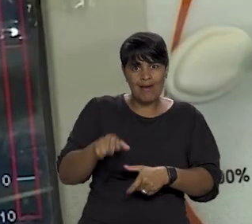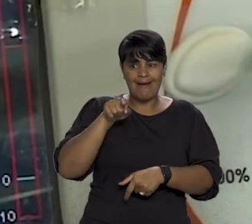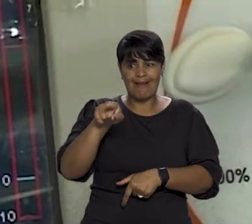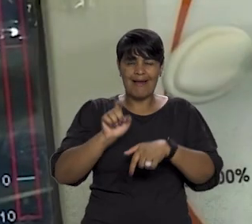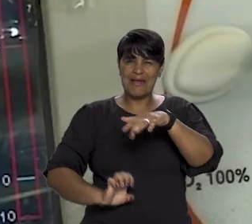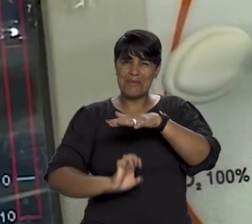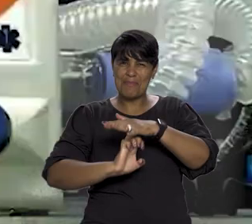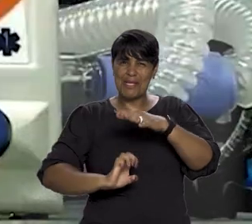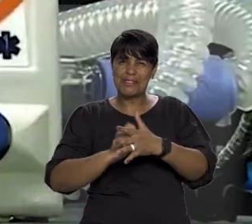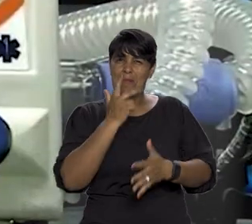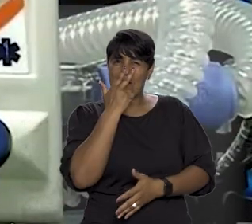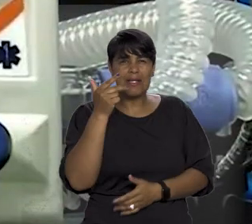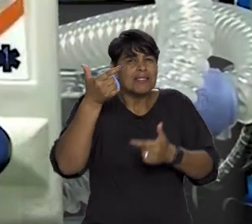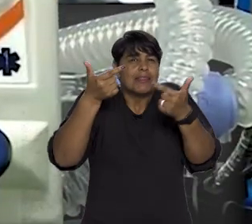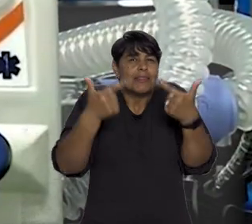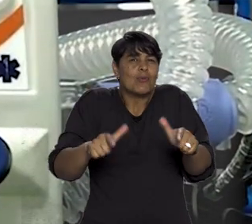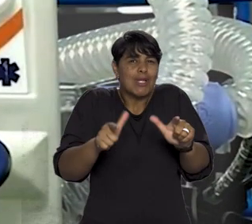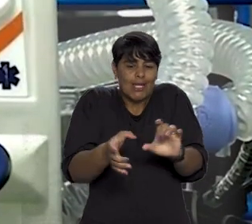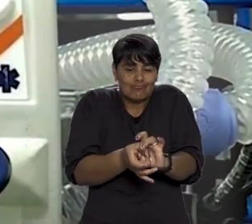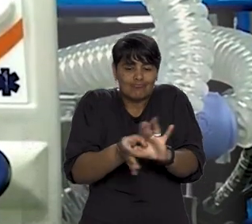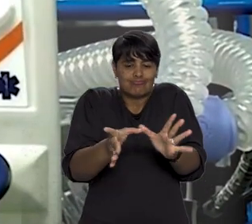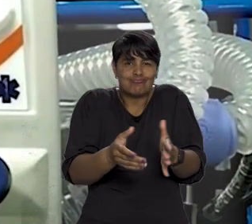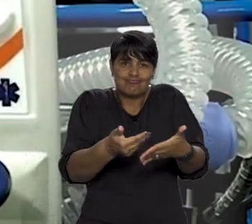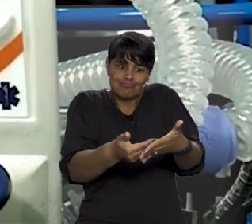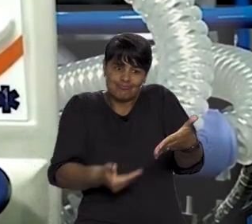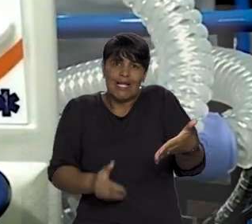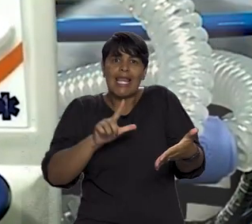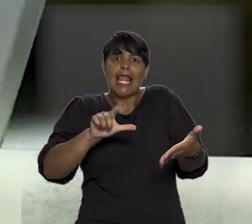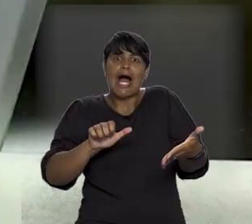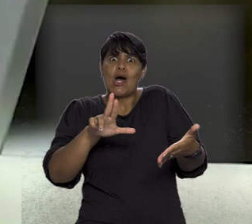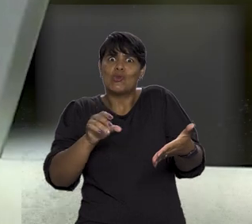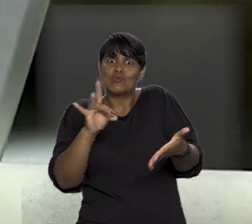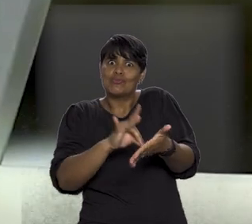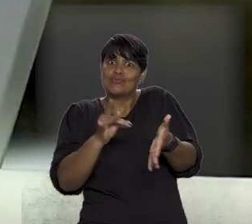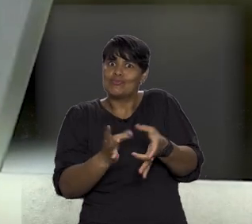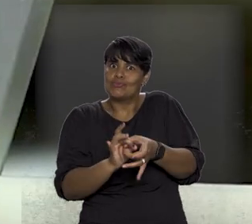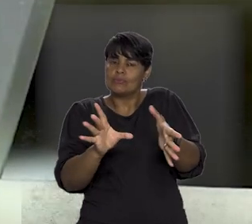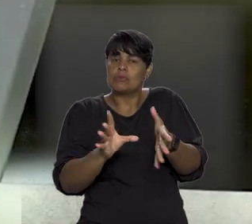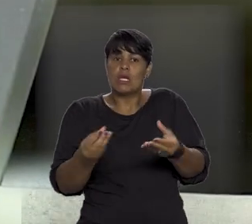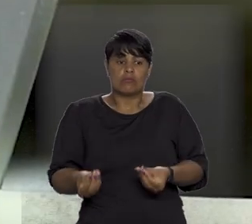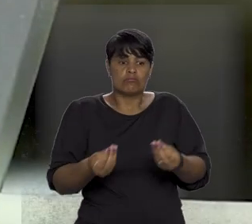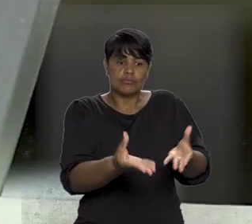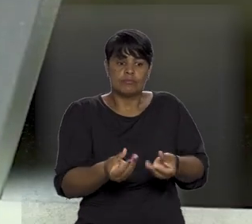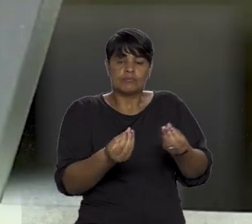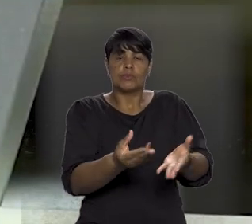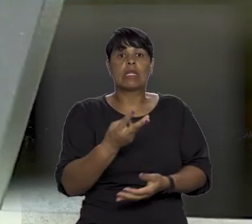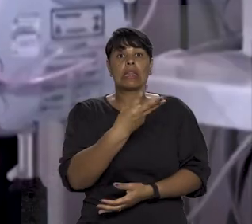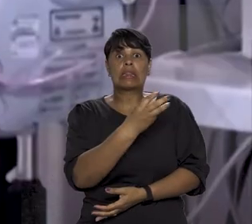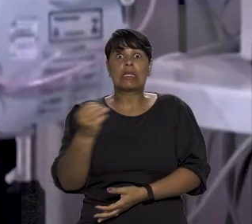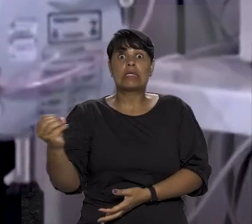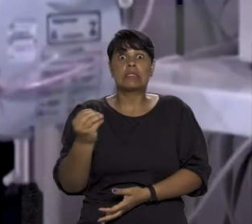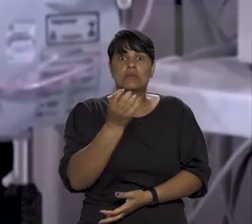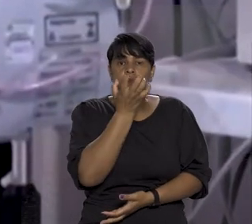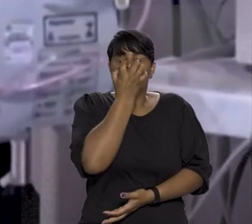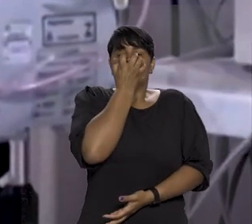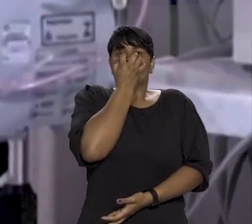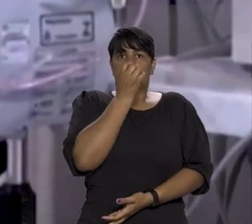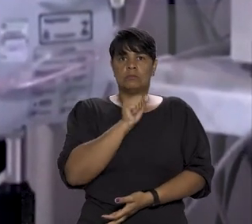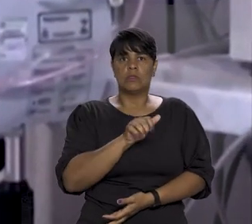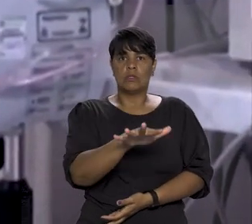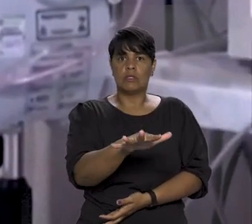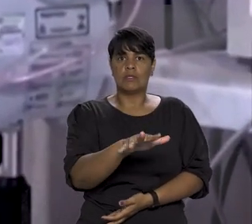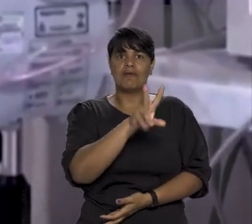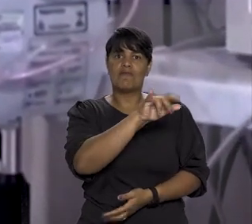do Nordeste de uma empresa supostamente sem qualificação técnica para fornecer 300 ventiladores hospitalares